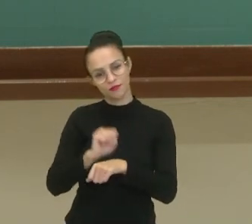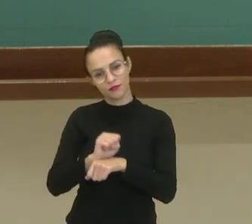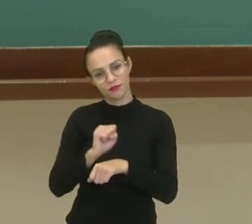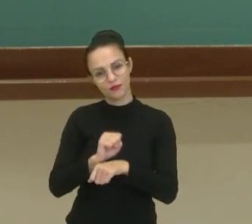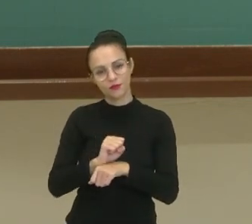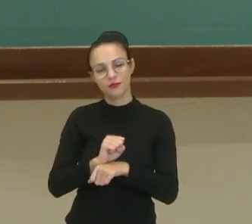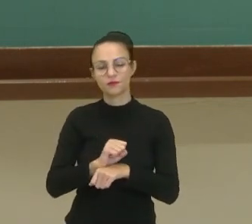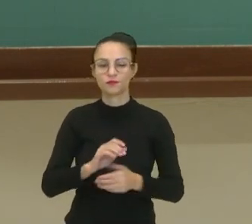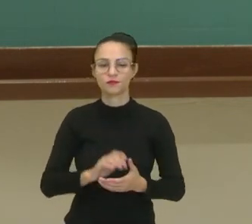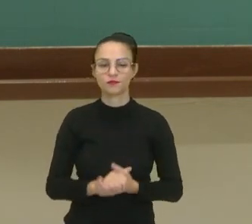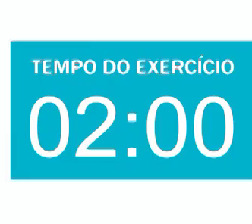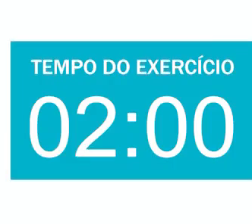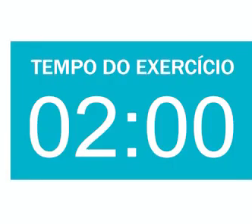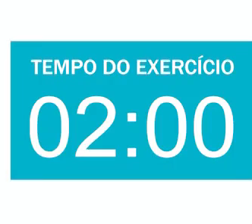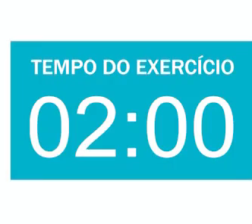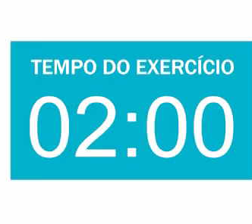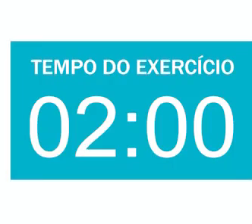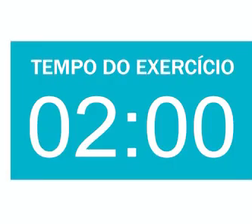gente conferir.